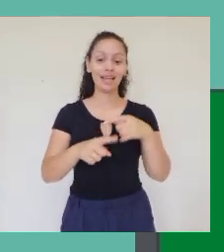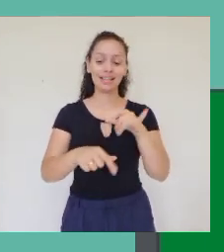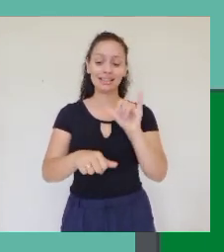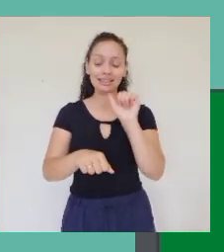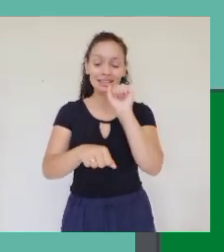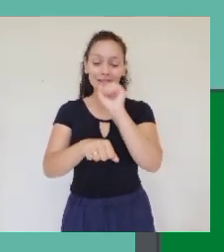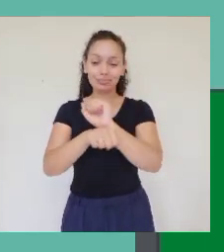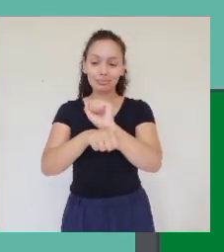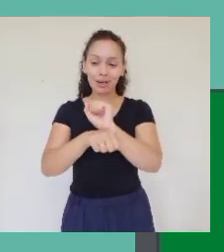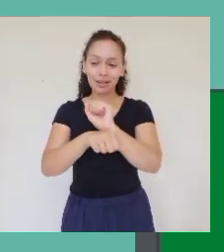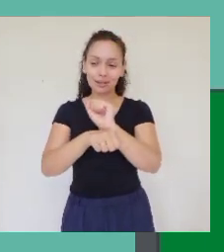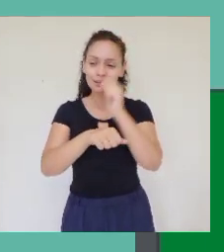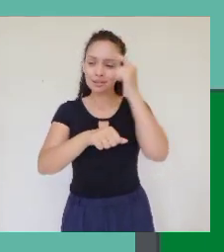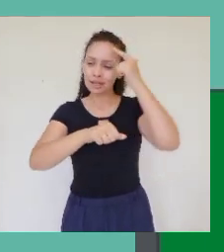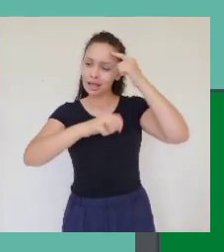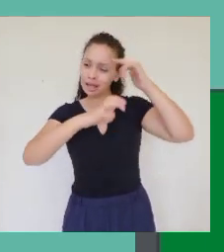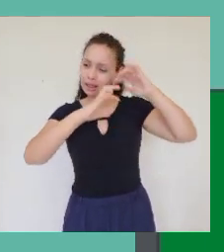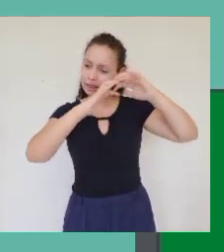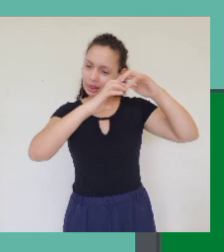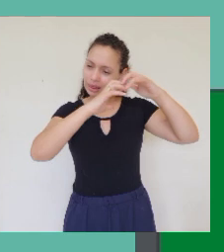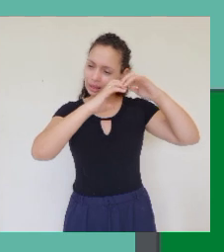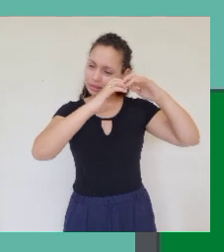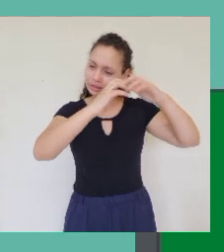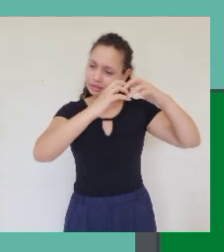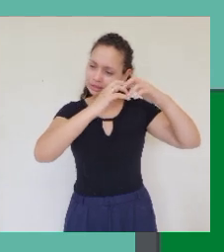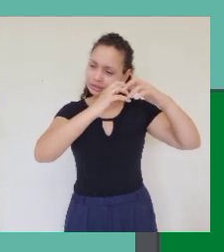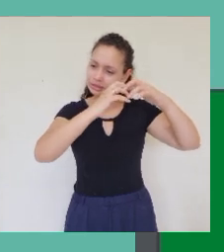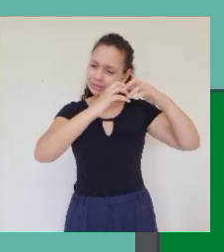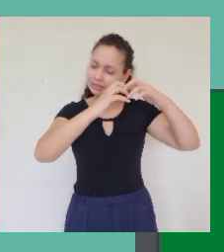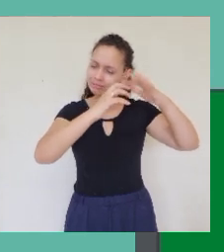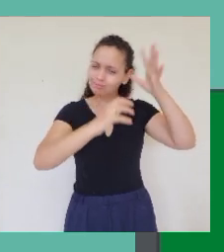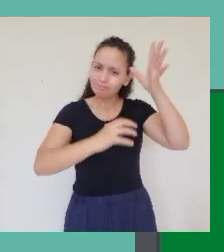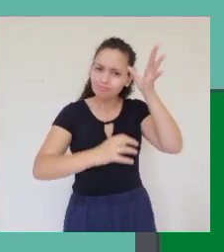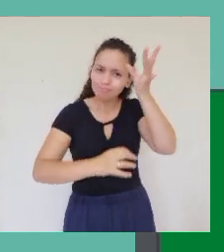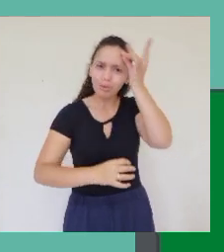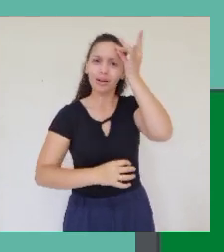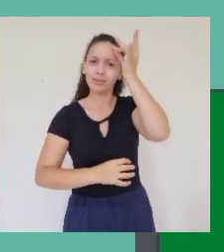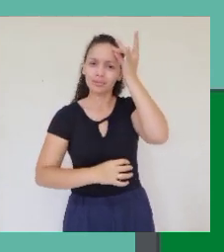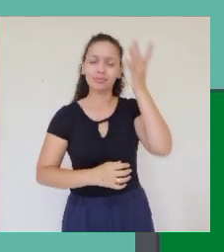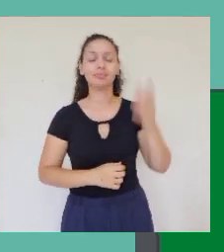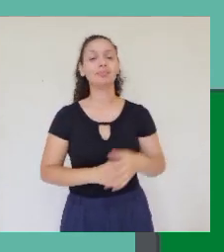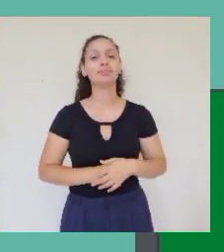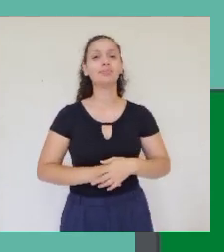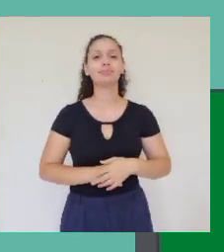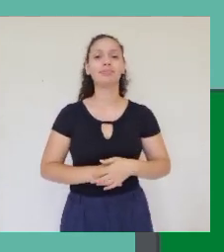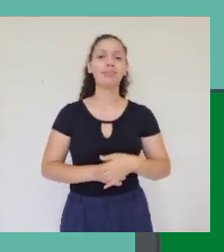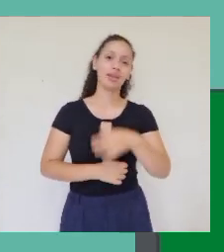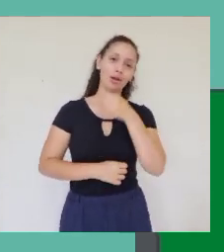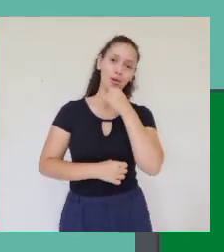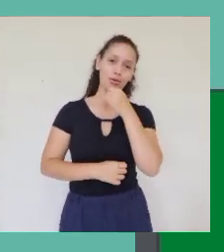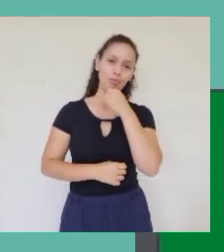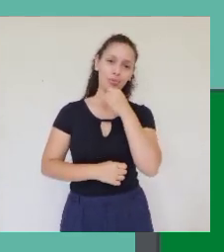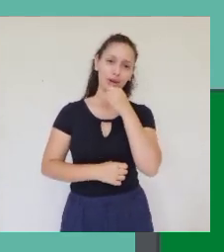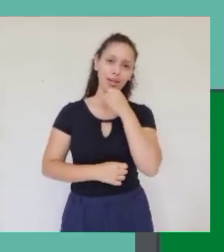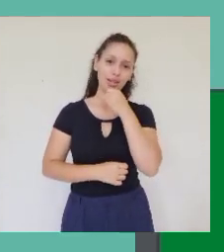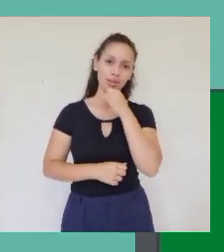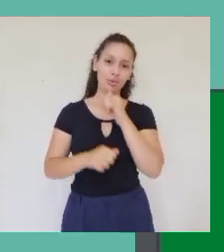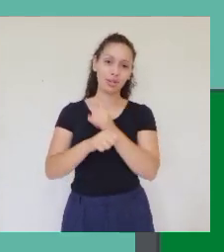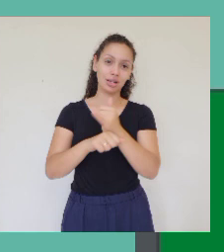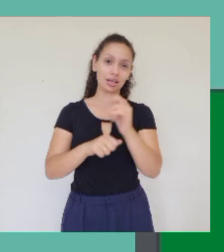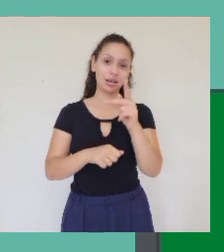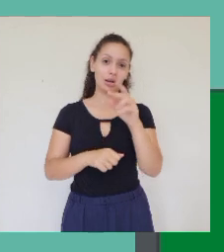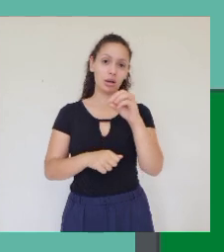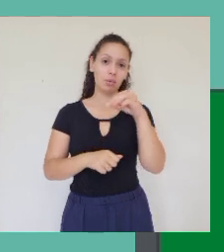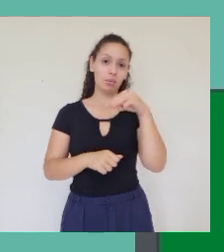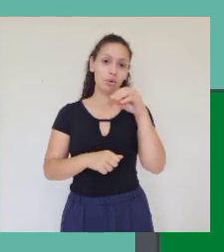Na sua criação de raciocínio lógico. Então, por exemplo, o método Pomodoro, onde você estuda um determinado tempo, que é